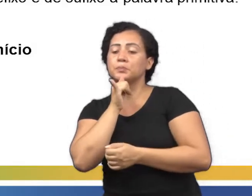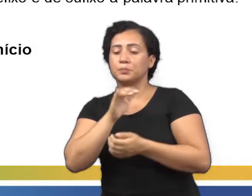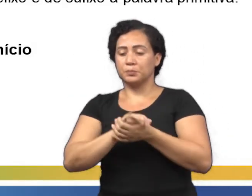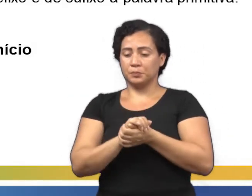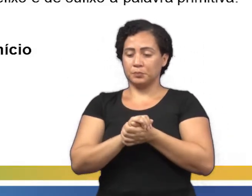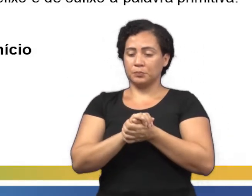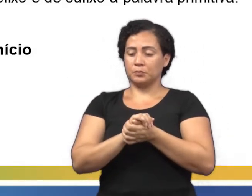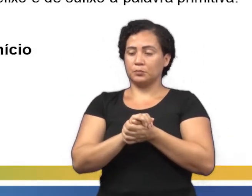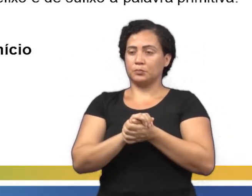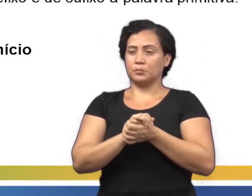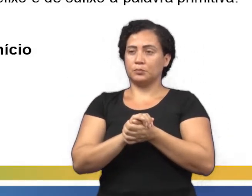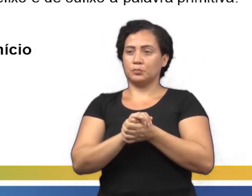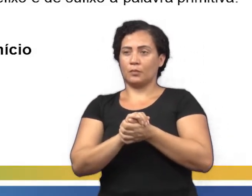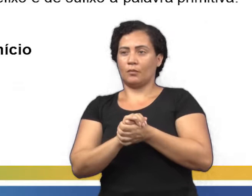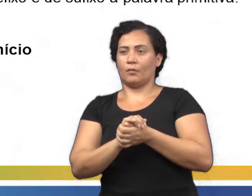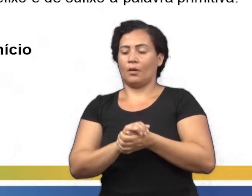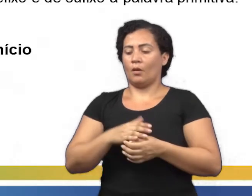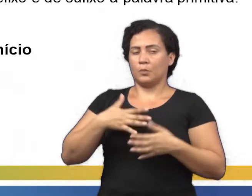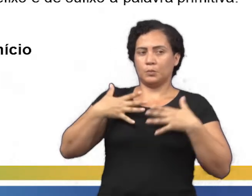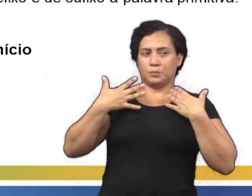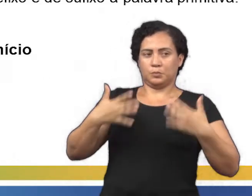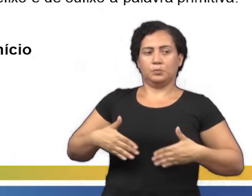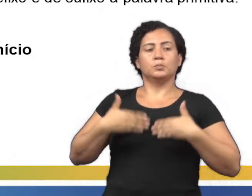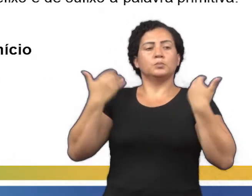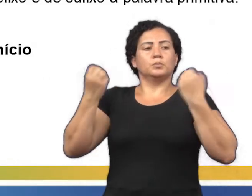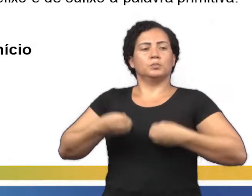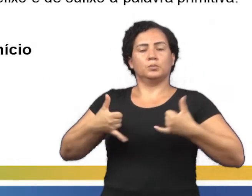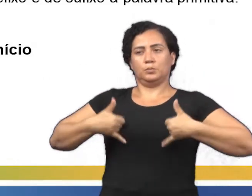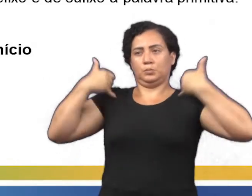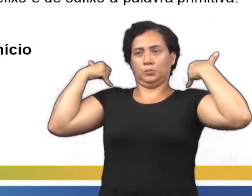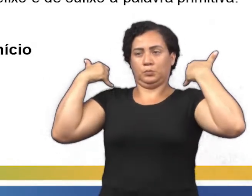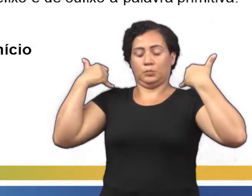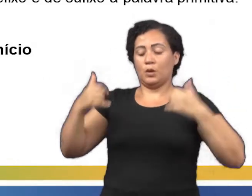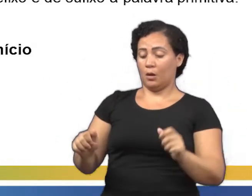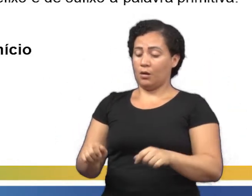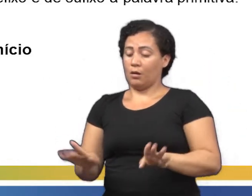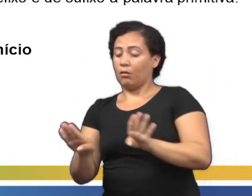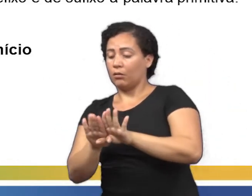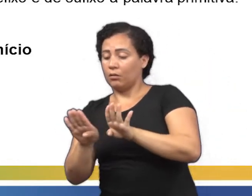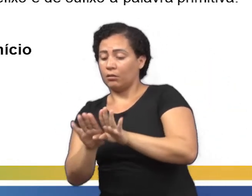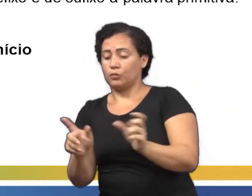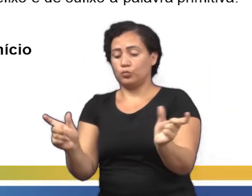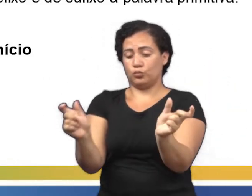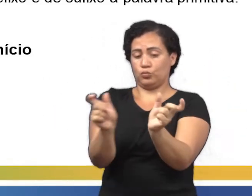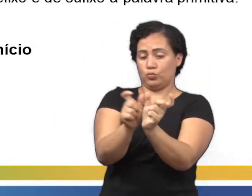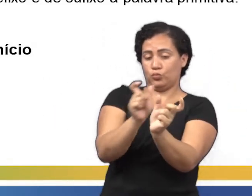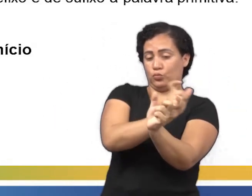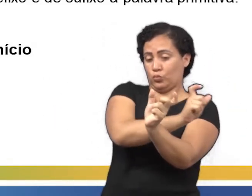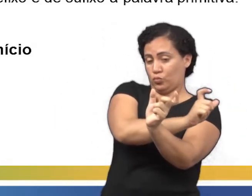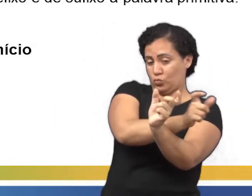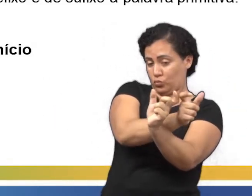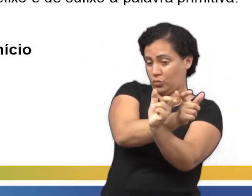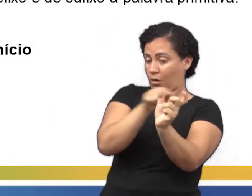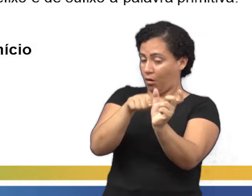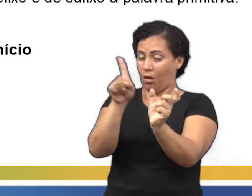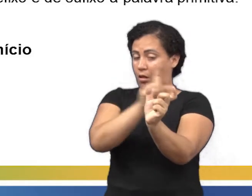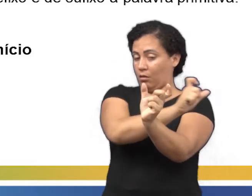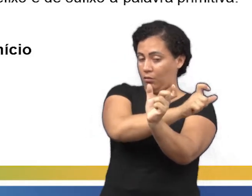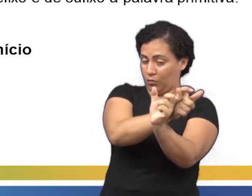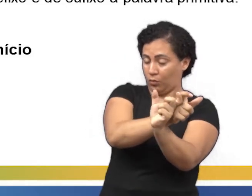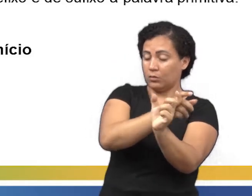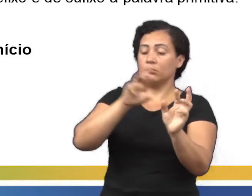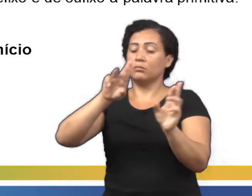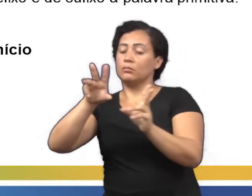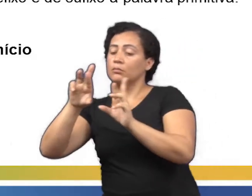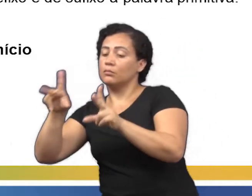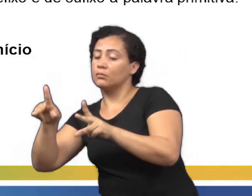exemplo, orgulhoso. Eu tenho orgulho mais oso. Então, aqui a gente pode observar que ela é diferente,